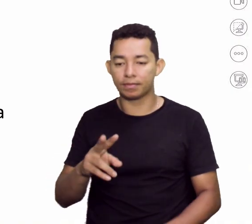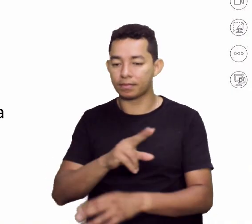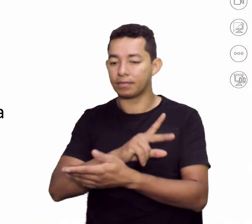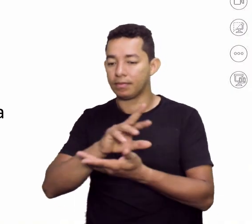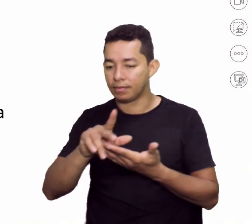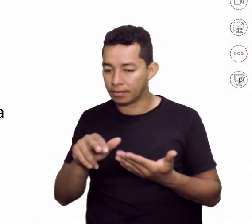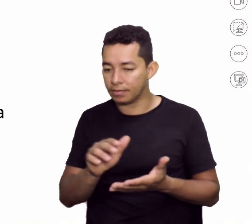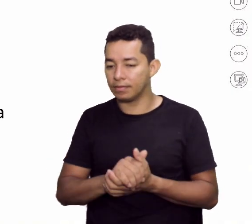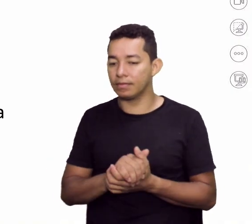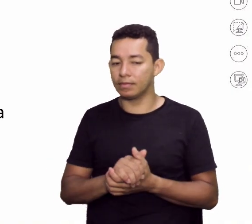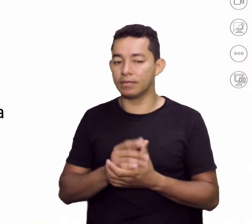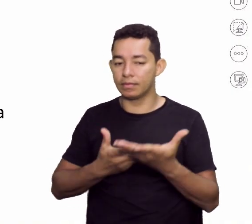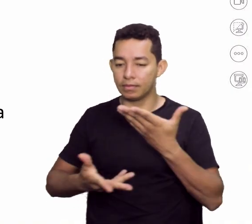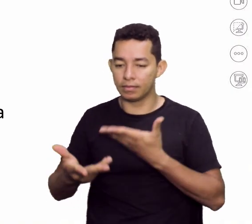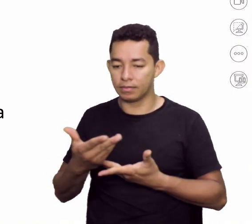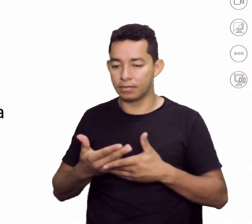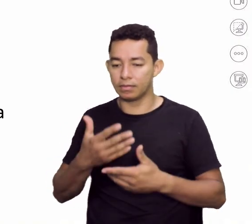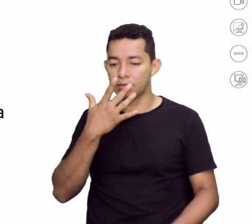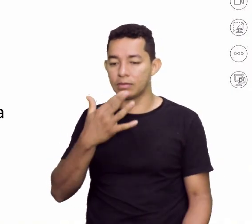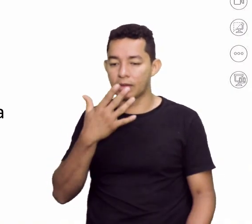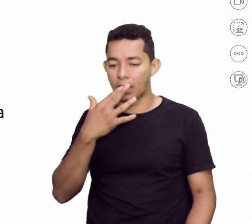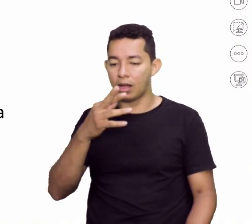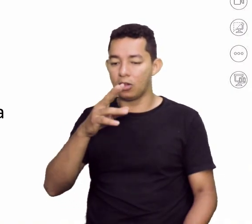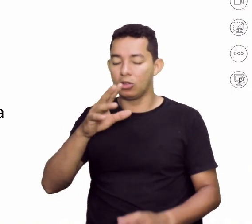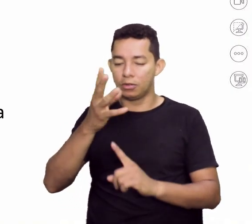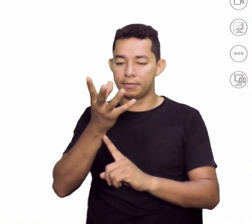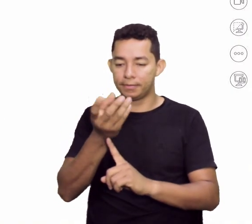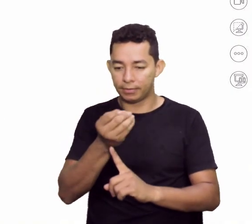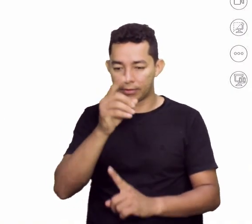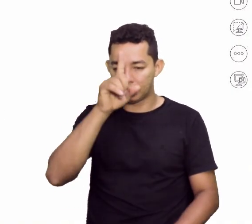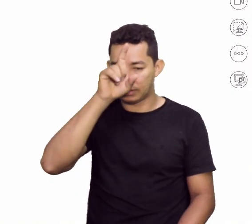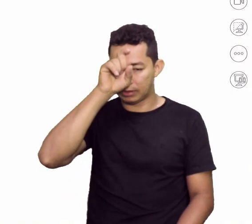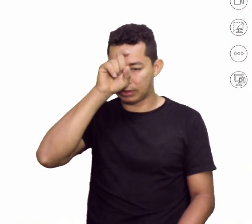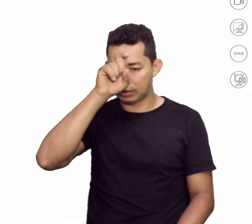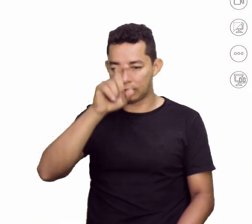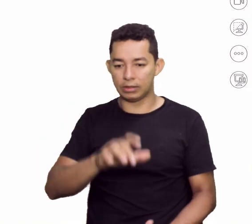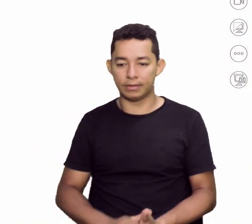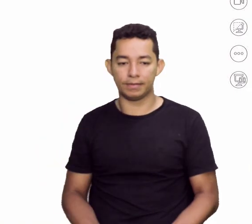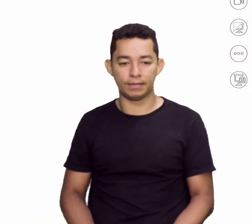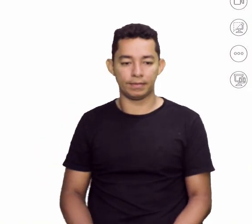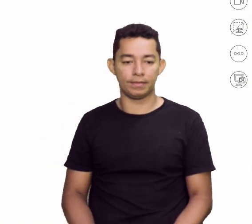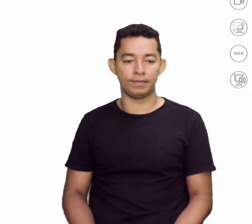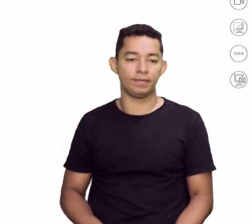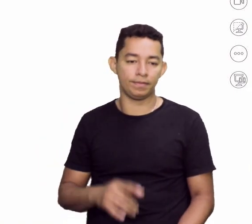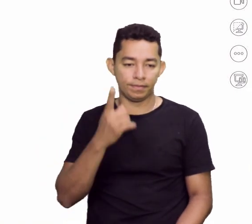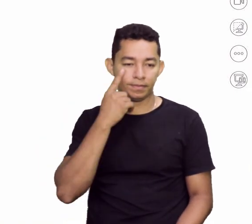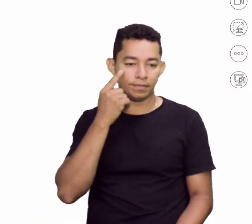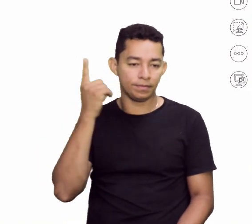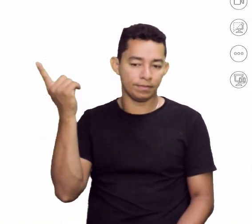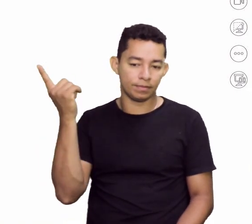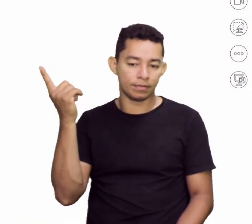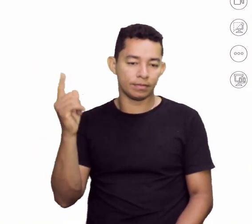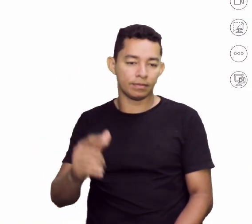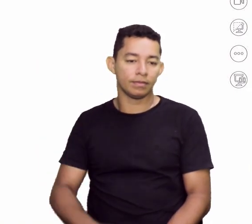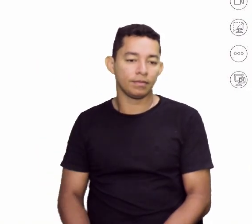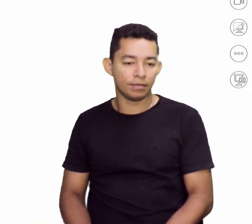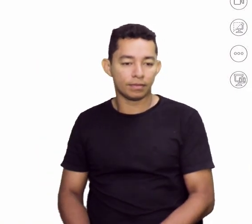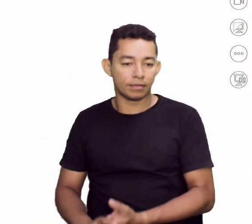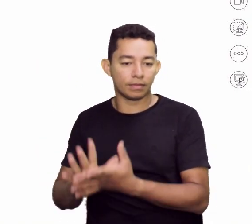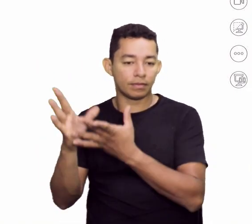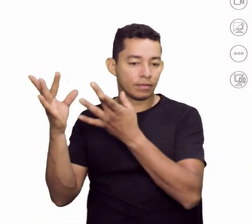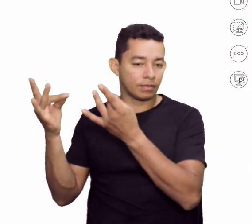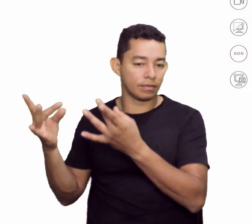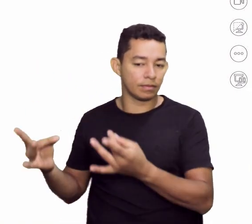cores com a arte egípcia. E, finalmente, vamos ver aqui uma ilustração, né? Olha só, esse